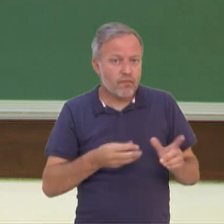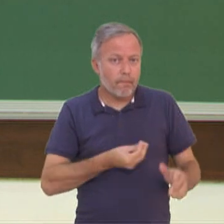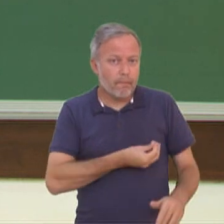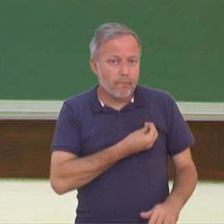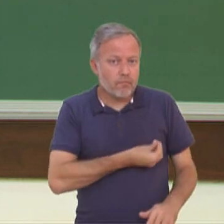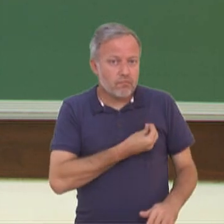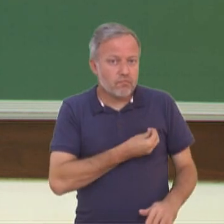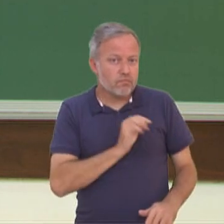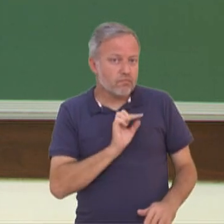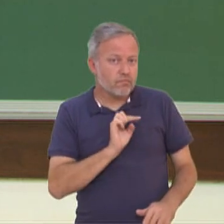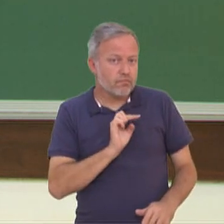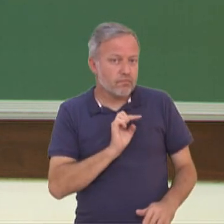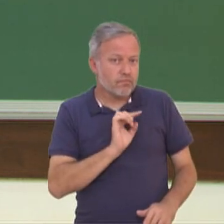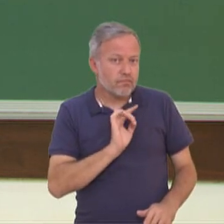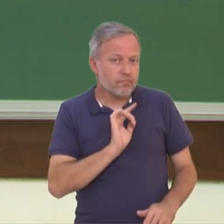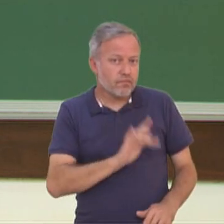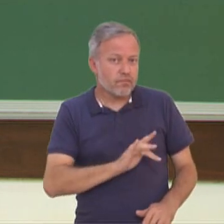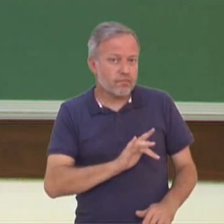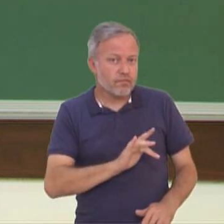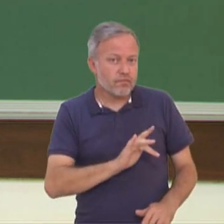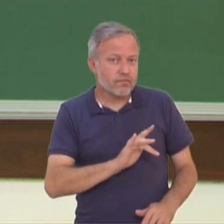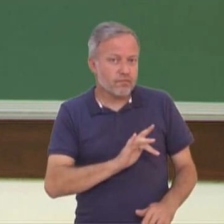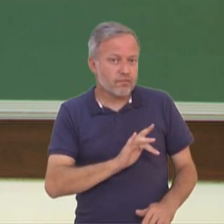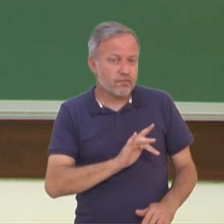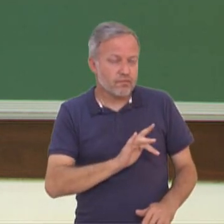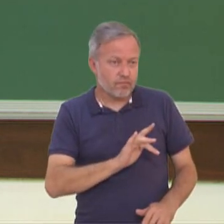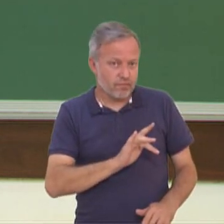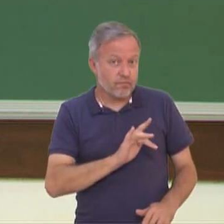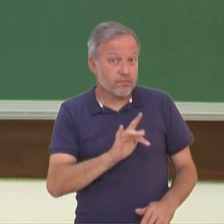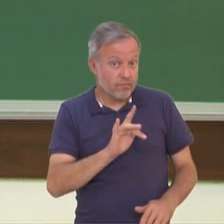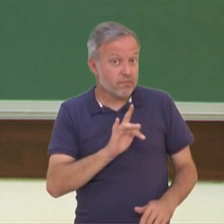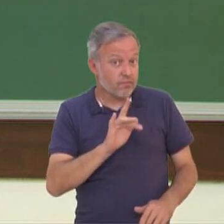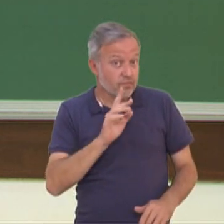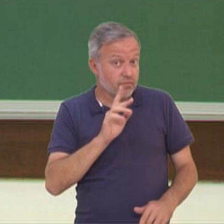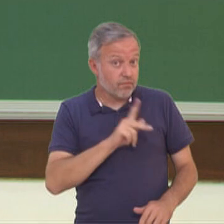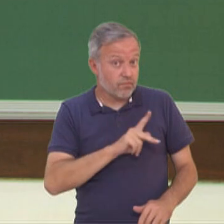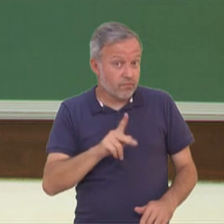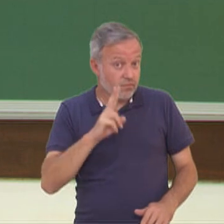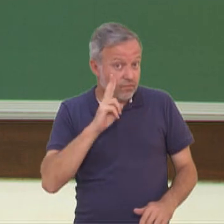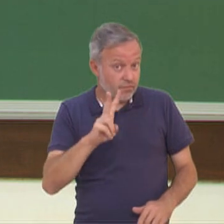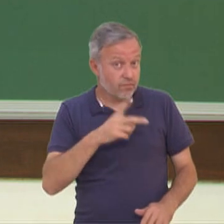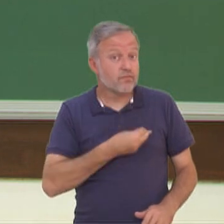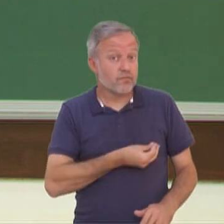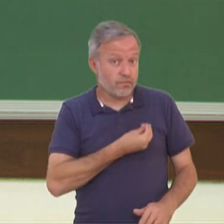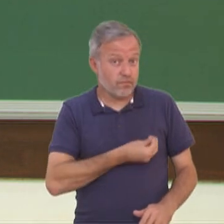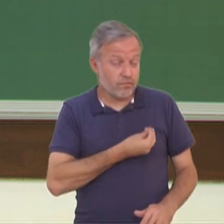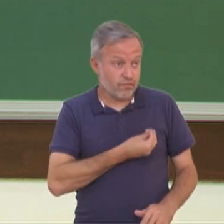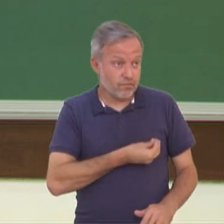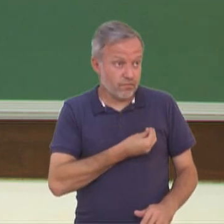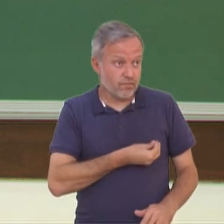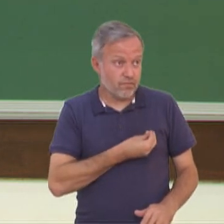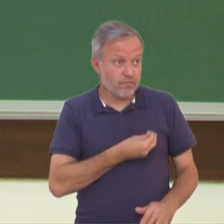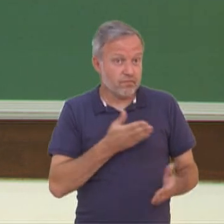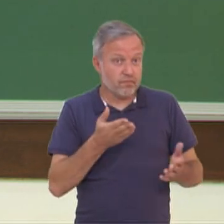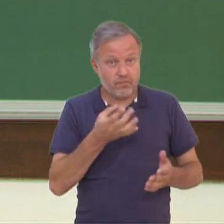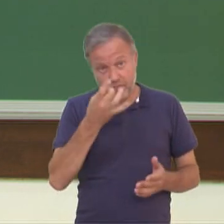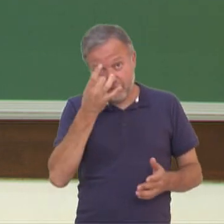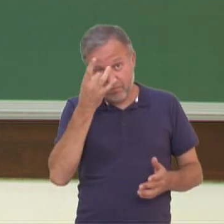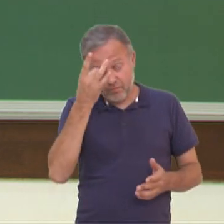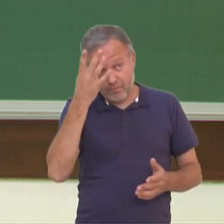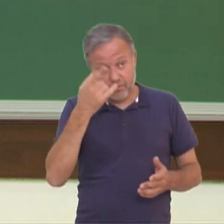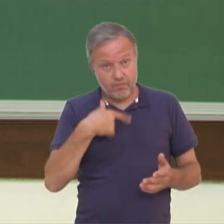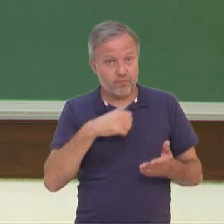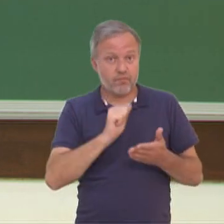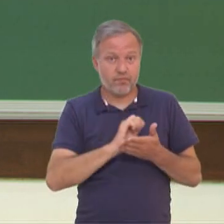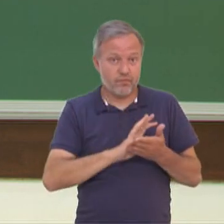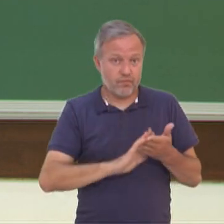presença. Clica na presença e automaticamente a tua chamada vai para o livro de chamada do professor. Ficou mais fácil agora de confirmar que você fez